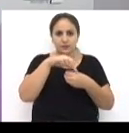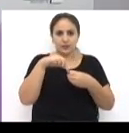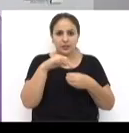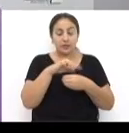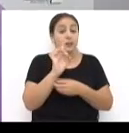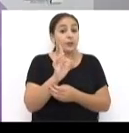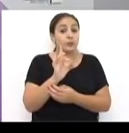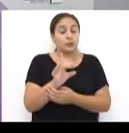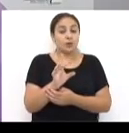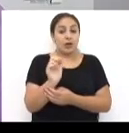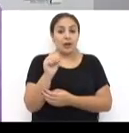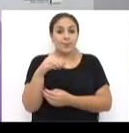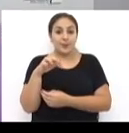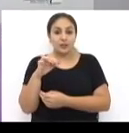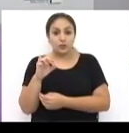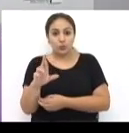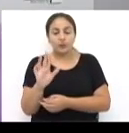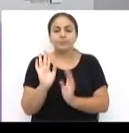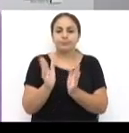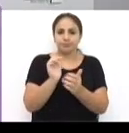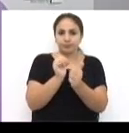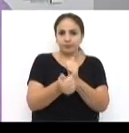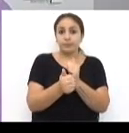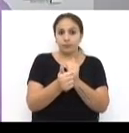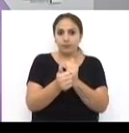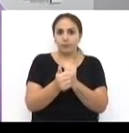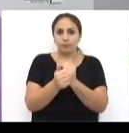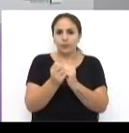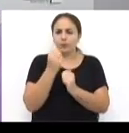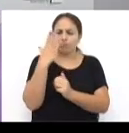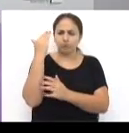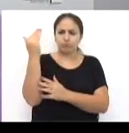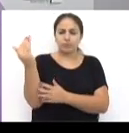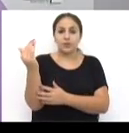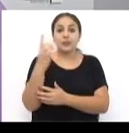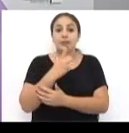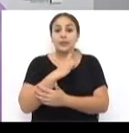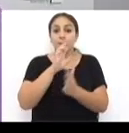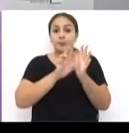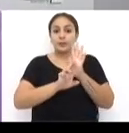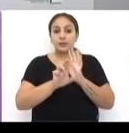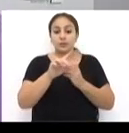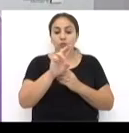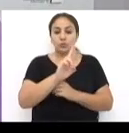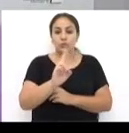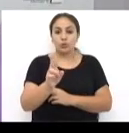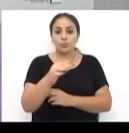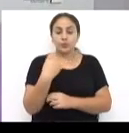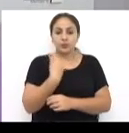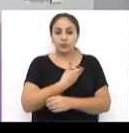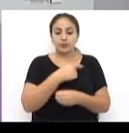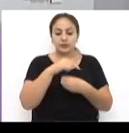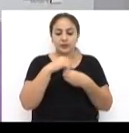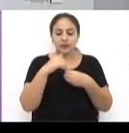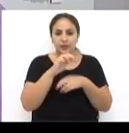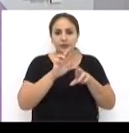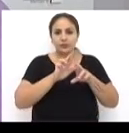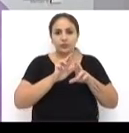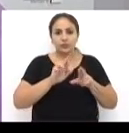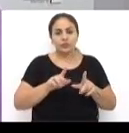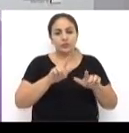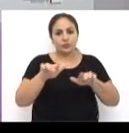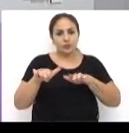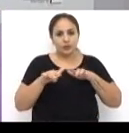não somente as amadoras, mas também atletas de alto rendimento que levam o nome da nossa cidade para diversos lugares, em